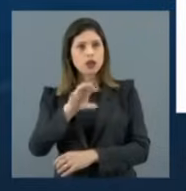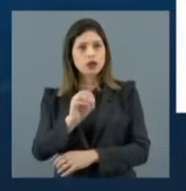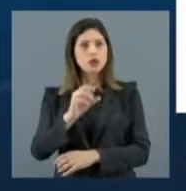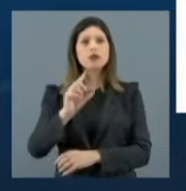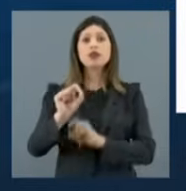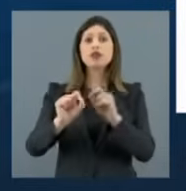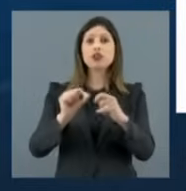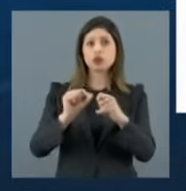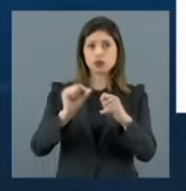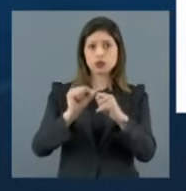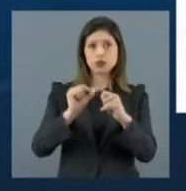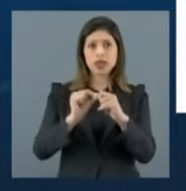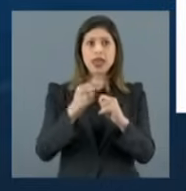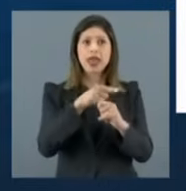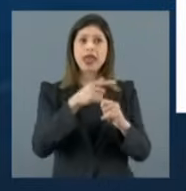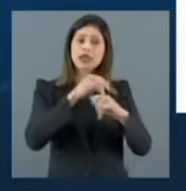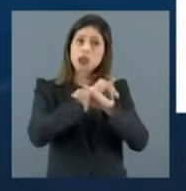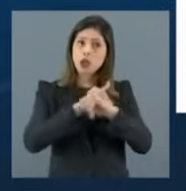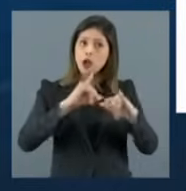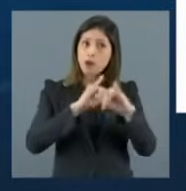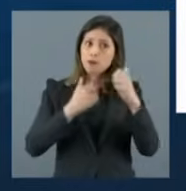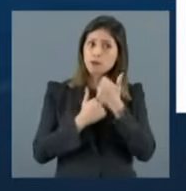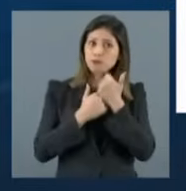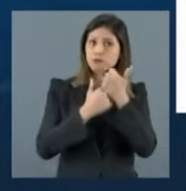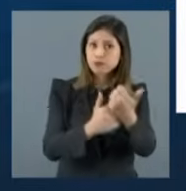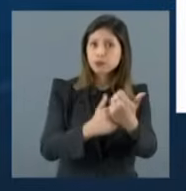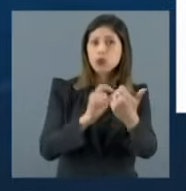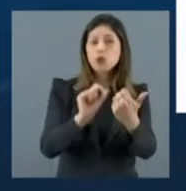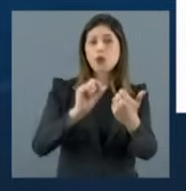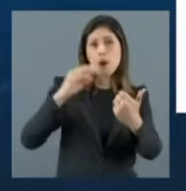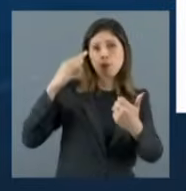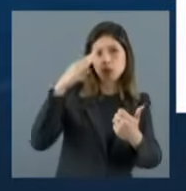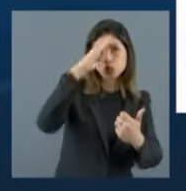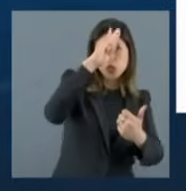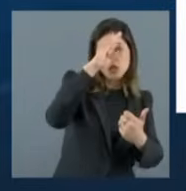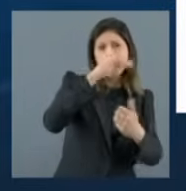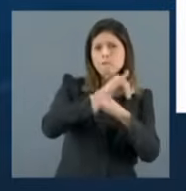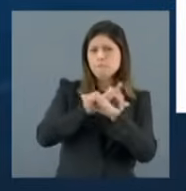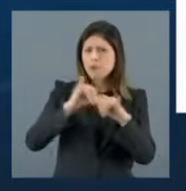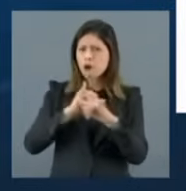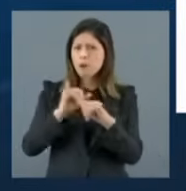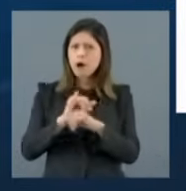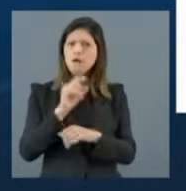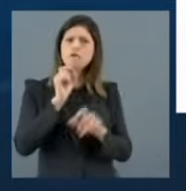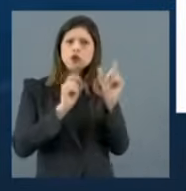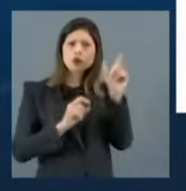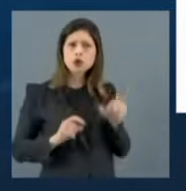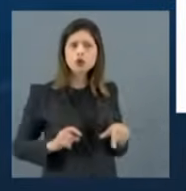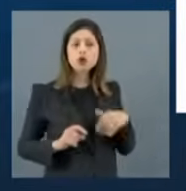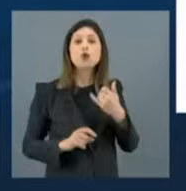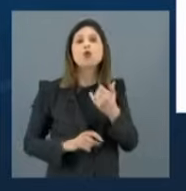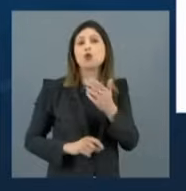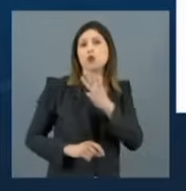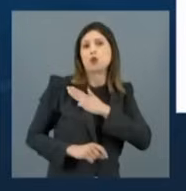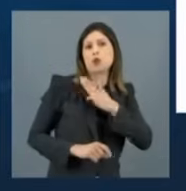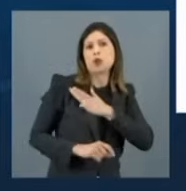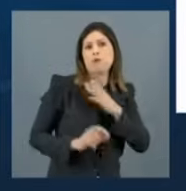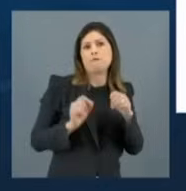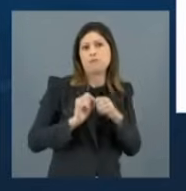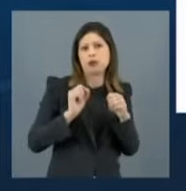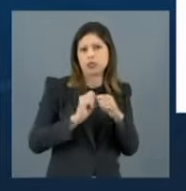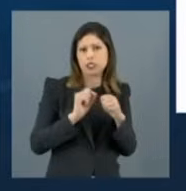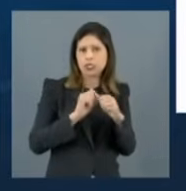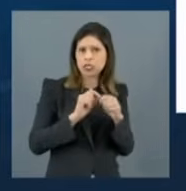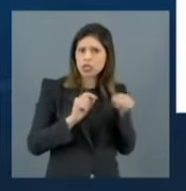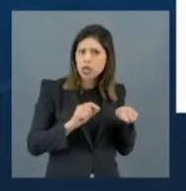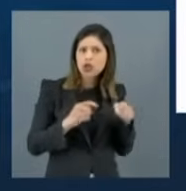pela campanha de Jair Bolsonaro que alegava que Lula estava sendo favorecido nas inserções, nas propagandas